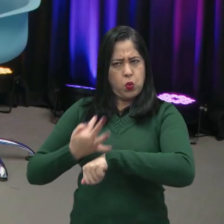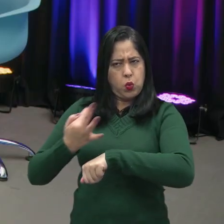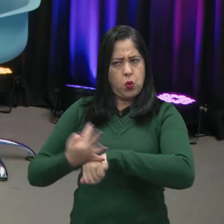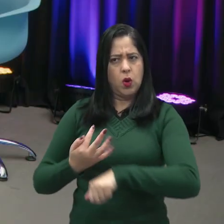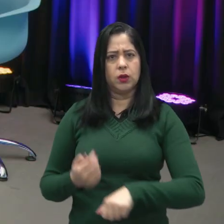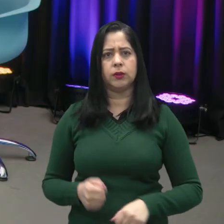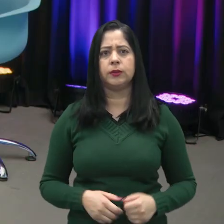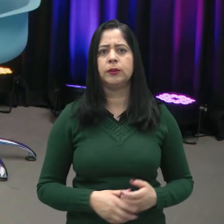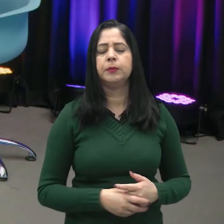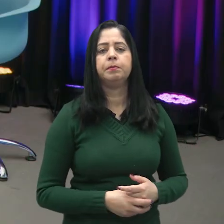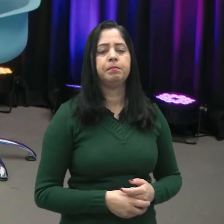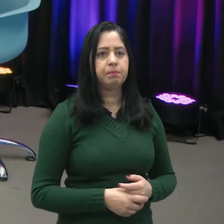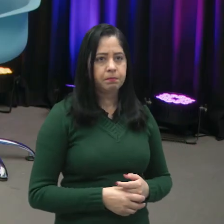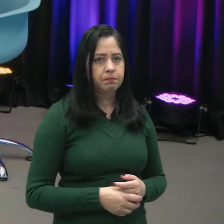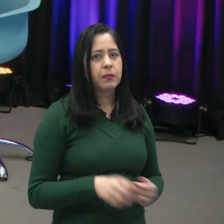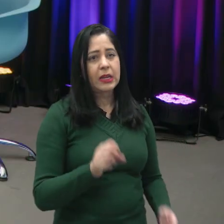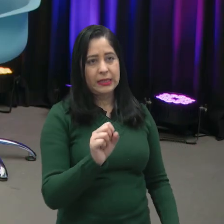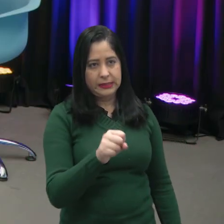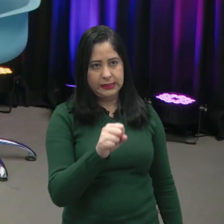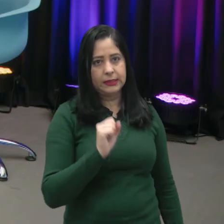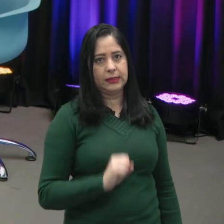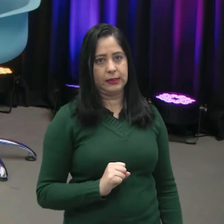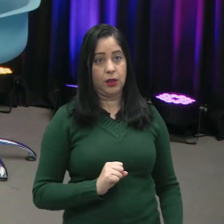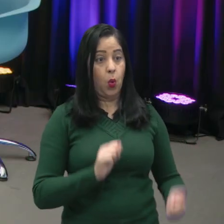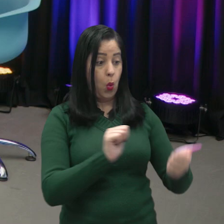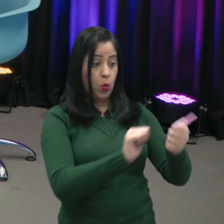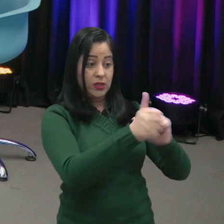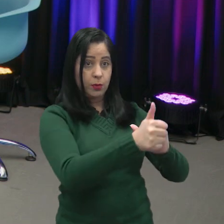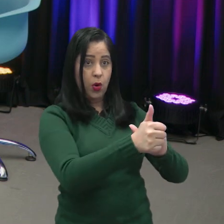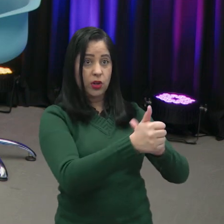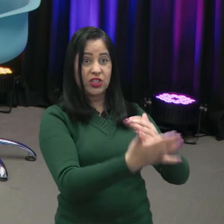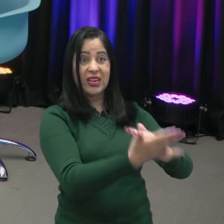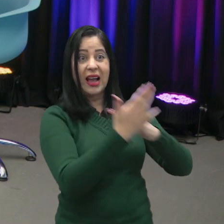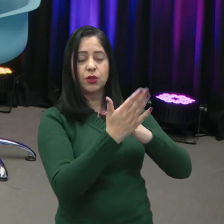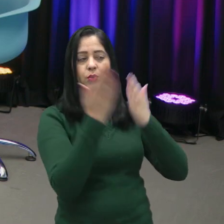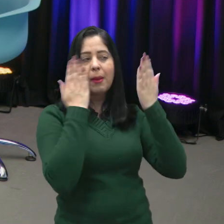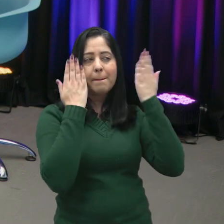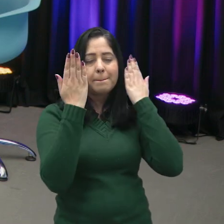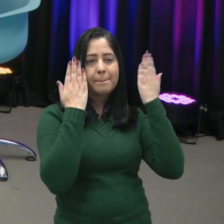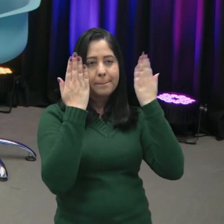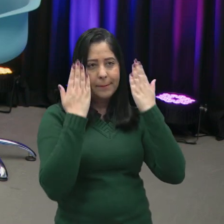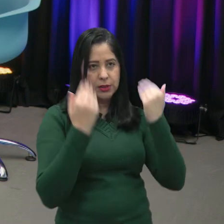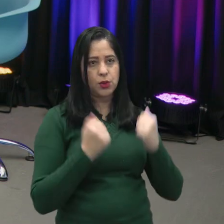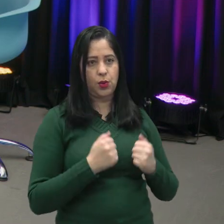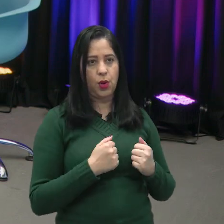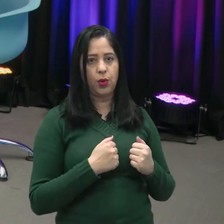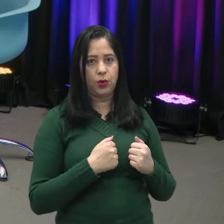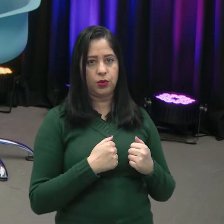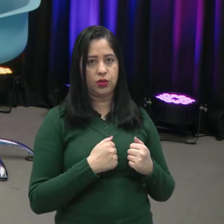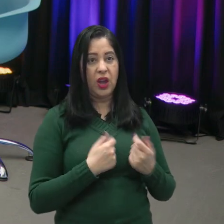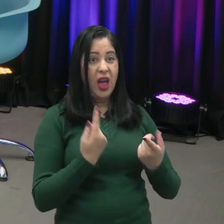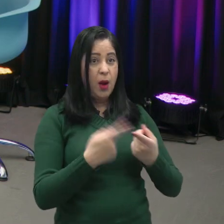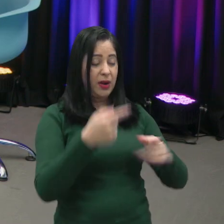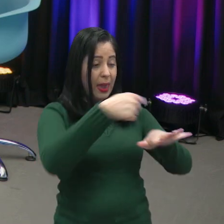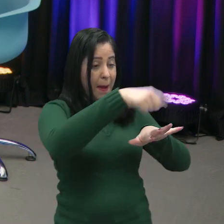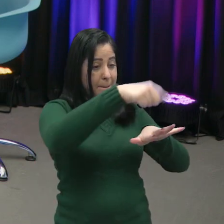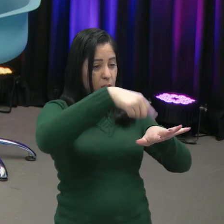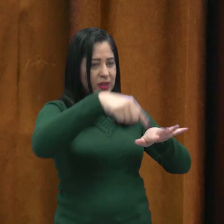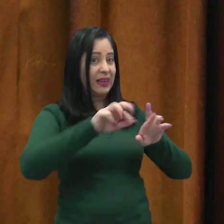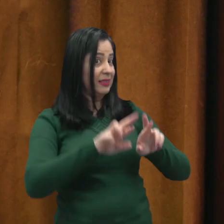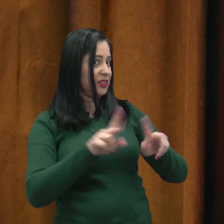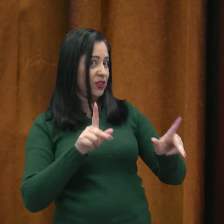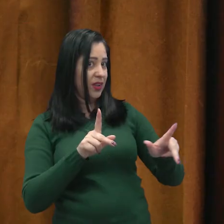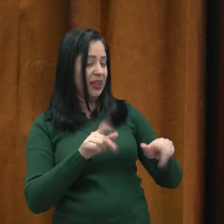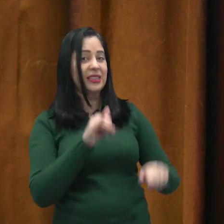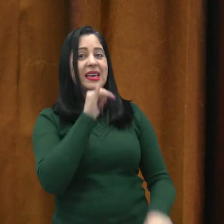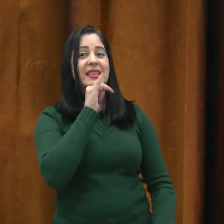fortalecimento psicológico, né? Isso é o mais importante no esporte. Porque tem várias modalidades de esporte que são diferentes. Tem o